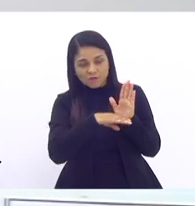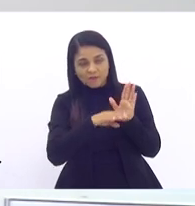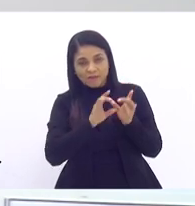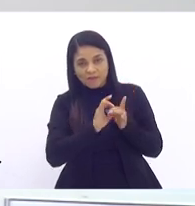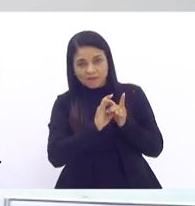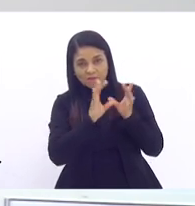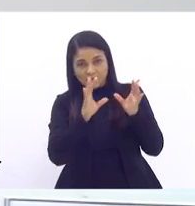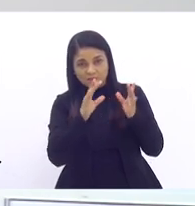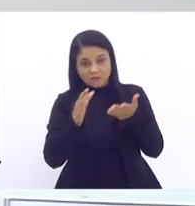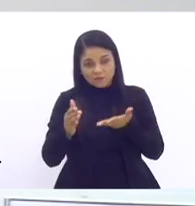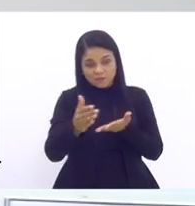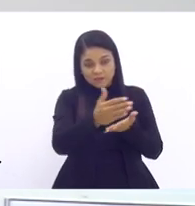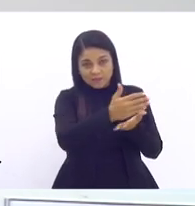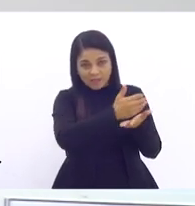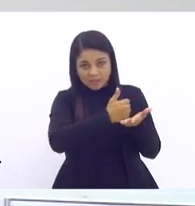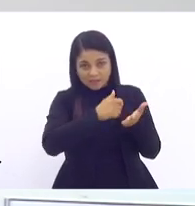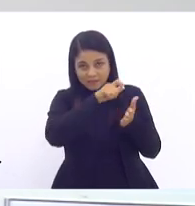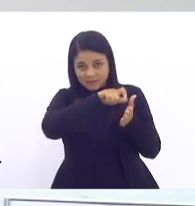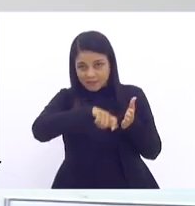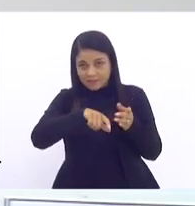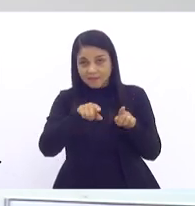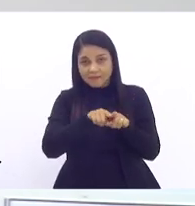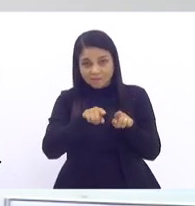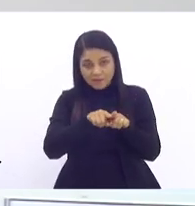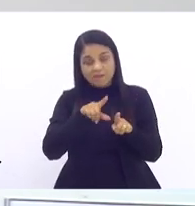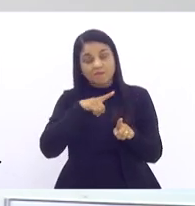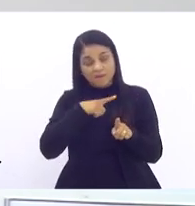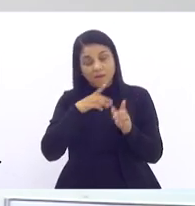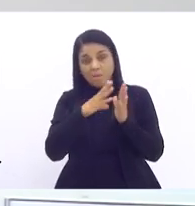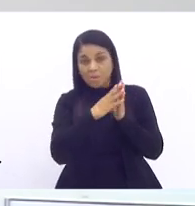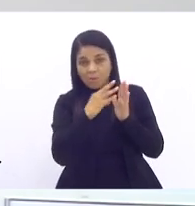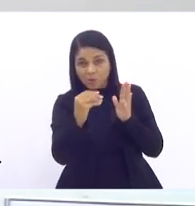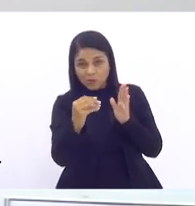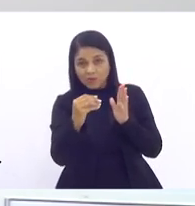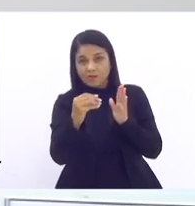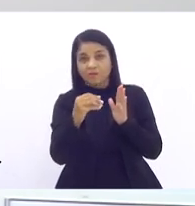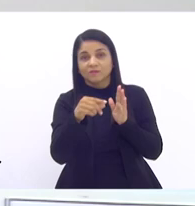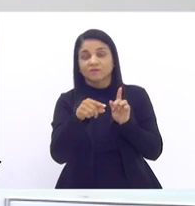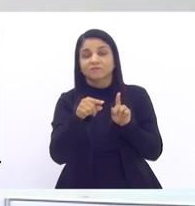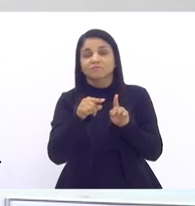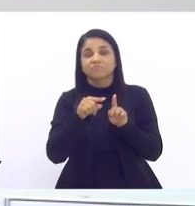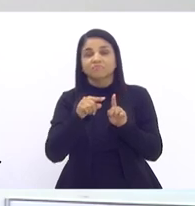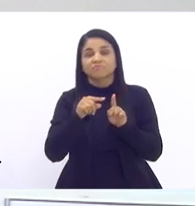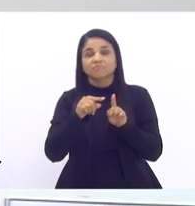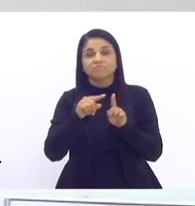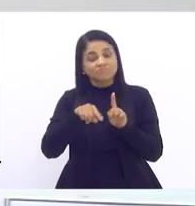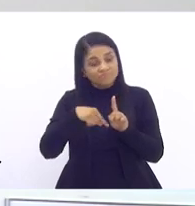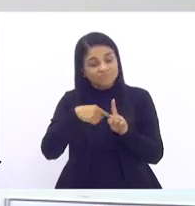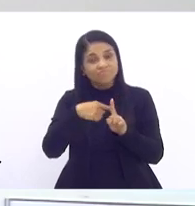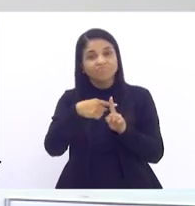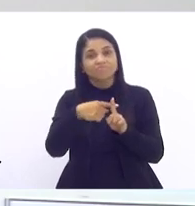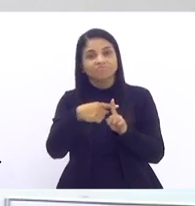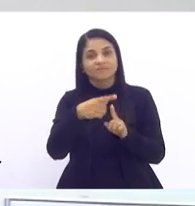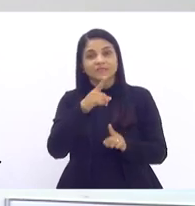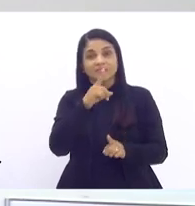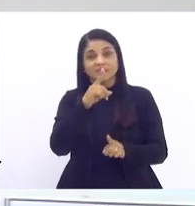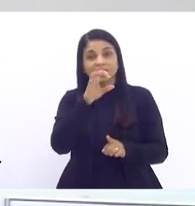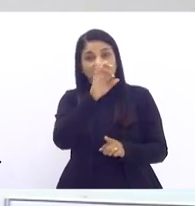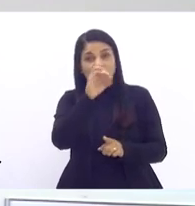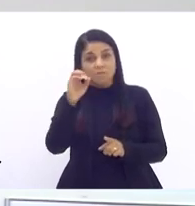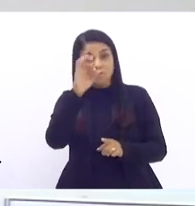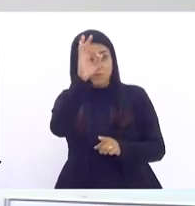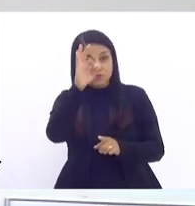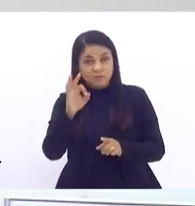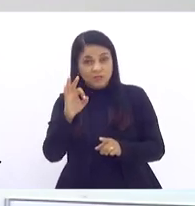das receitas como também tem uma impositividade 100% do orçamento que